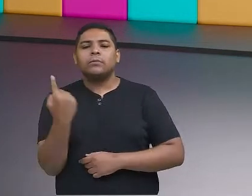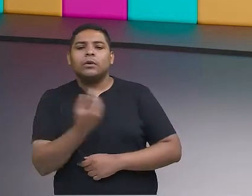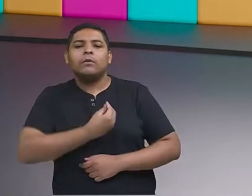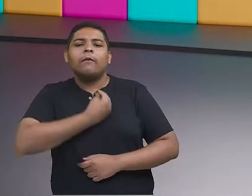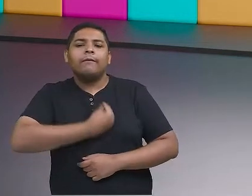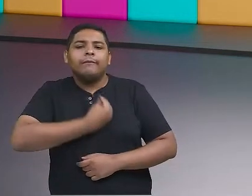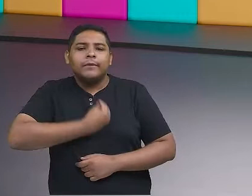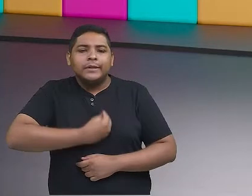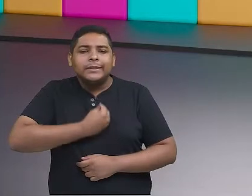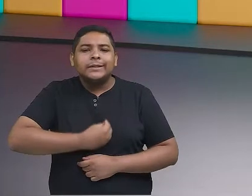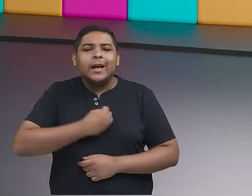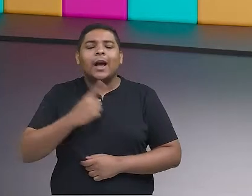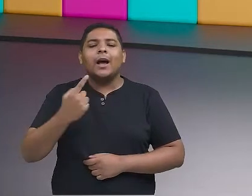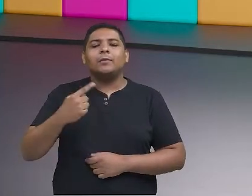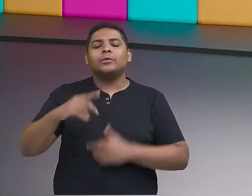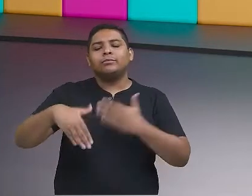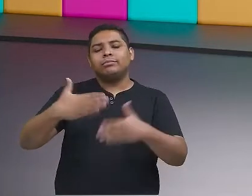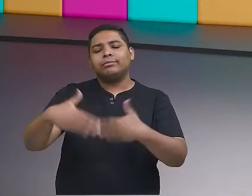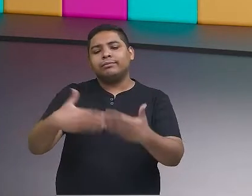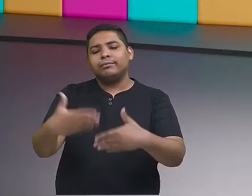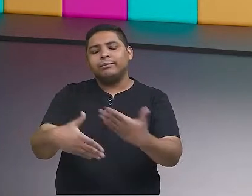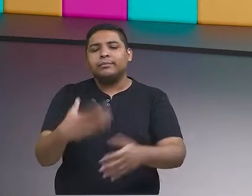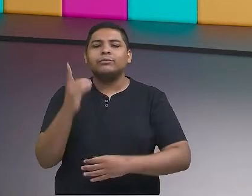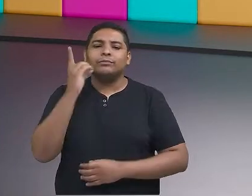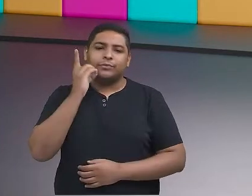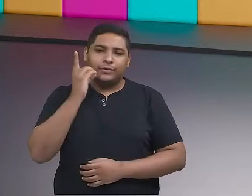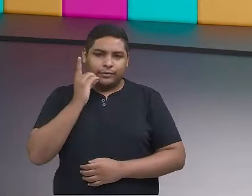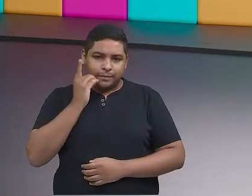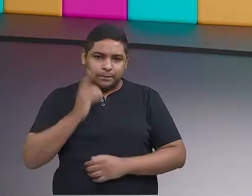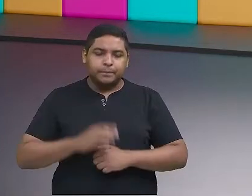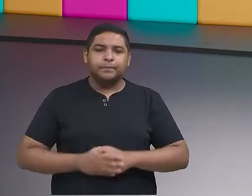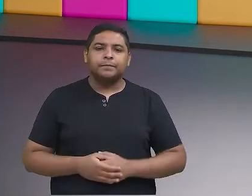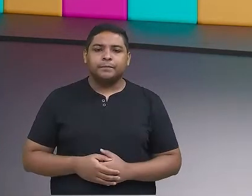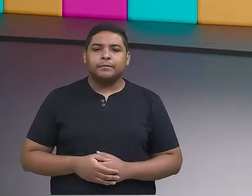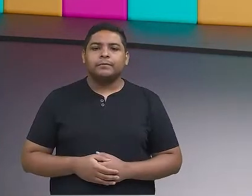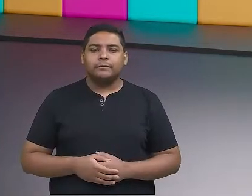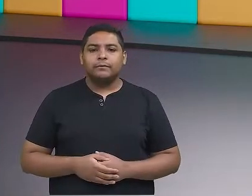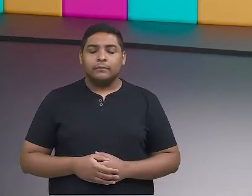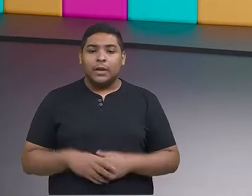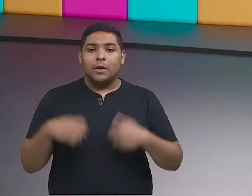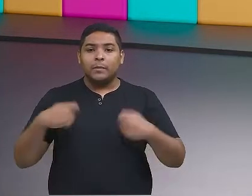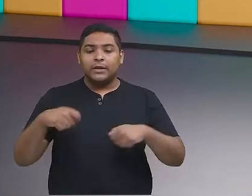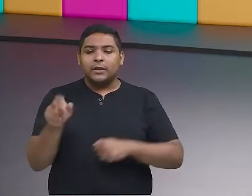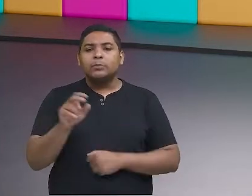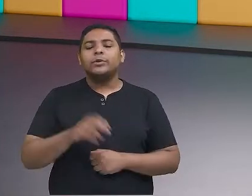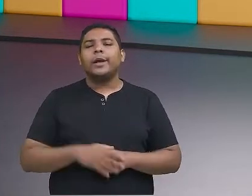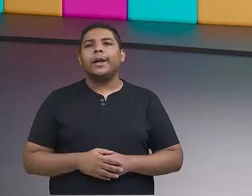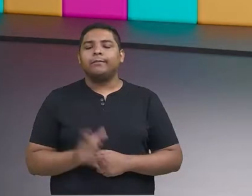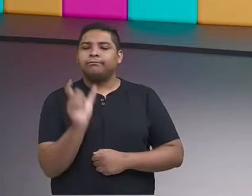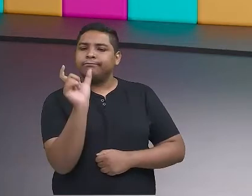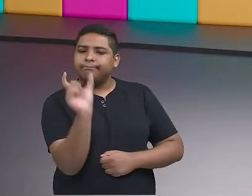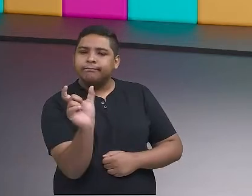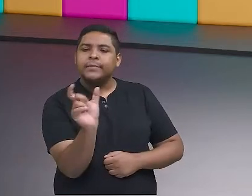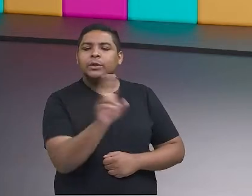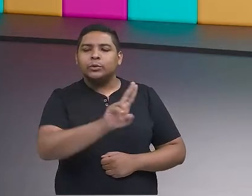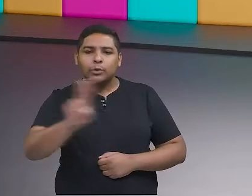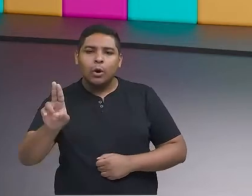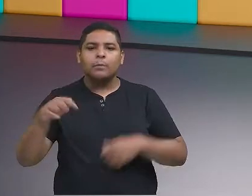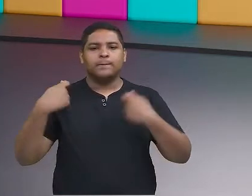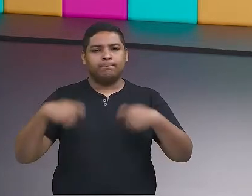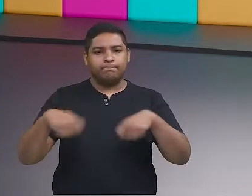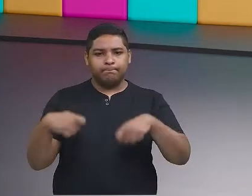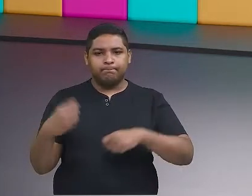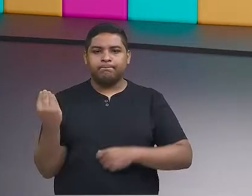a dia. Mas falta o quê? Falta a gente nomear. Bacana? Tudo certo? Então, bora